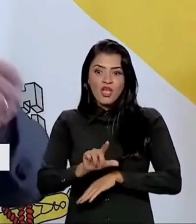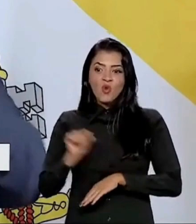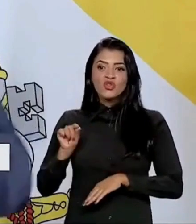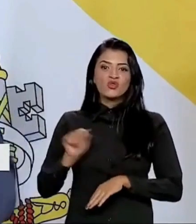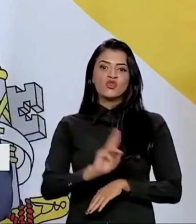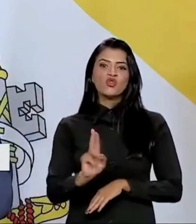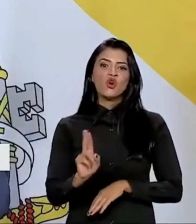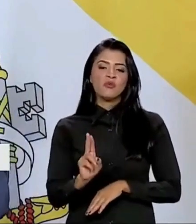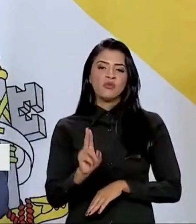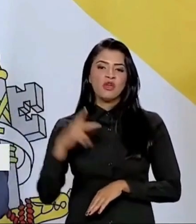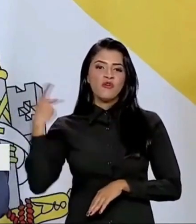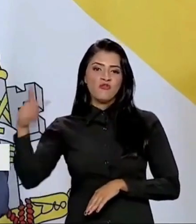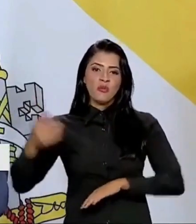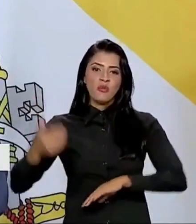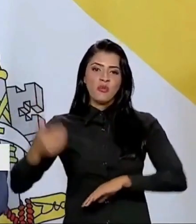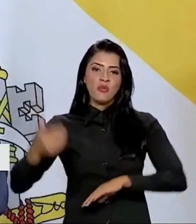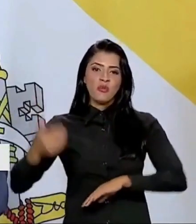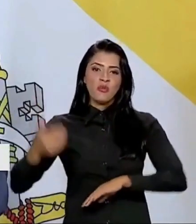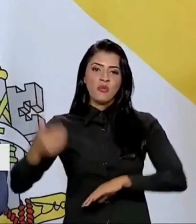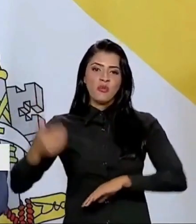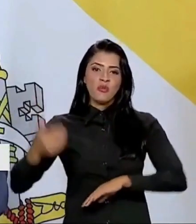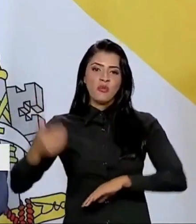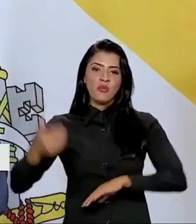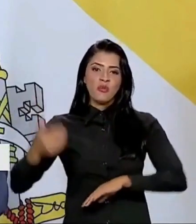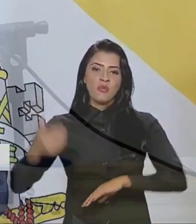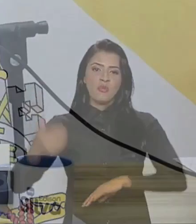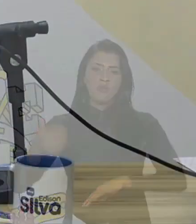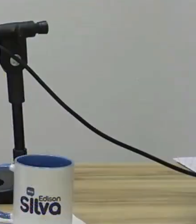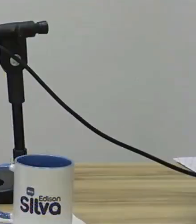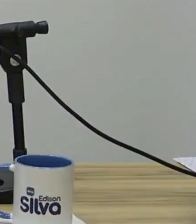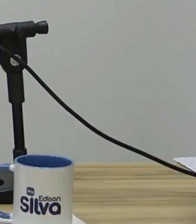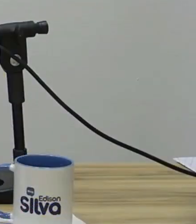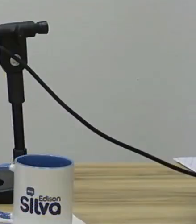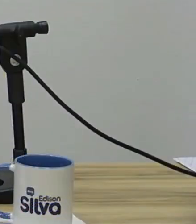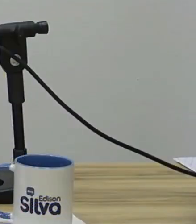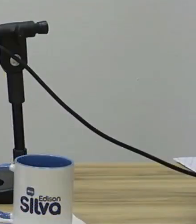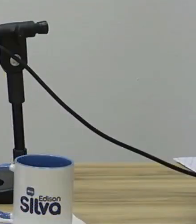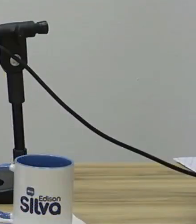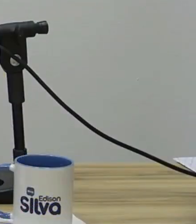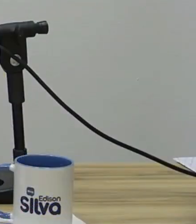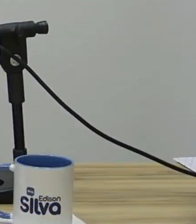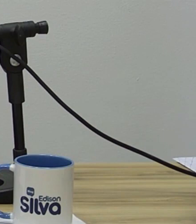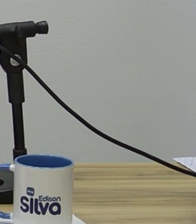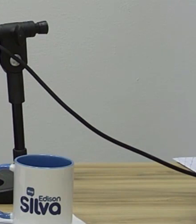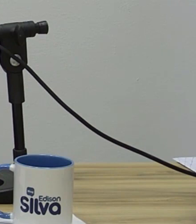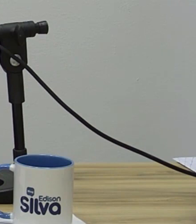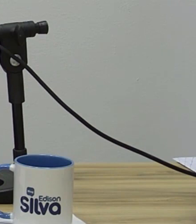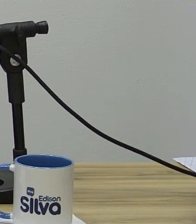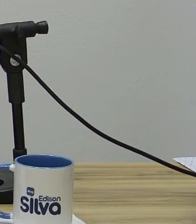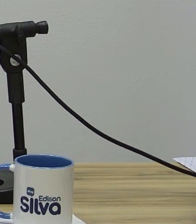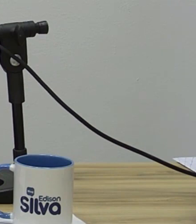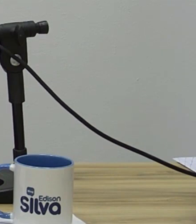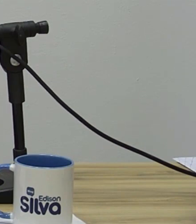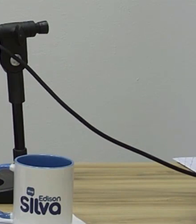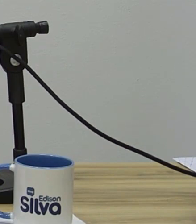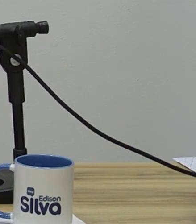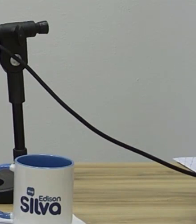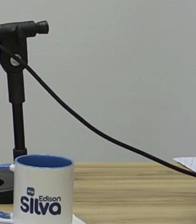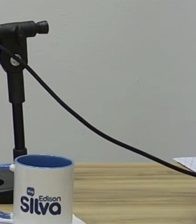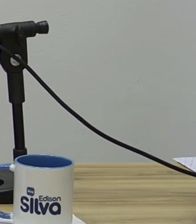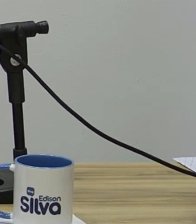ele foi indicado pelo Congresso Nacional. Bom, o presidente Lula fala em relação à